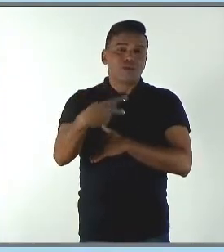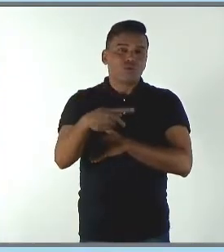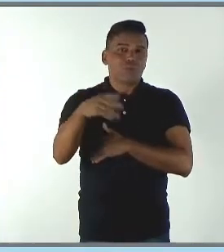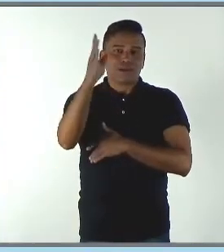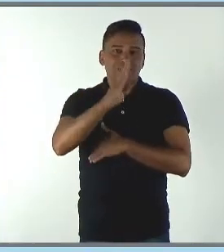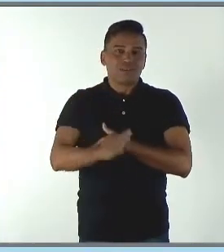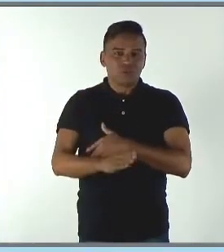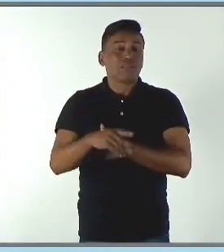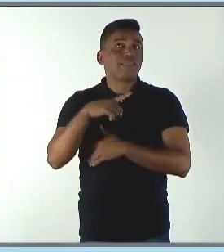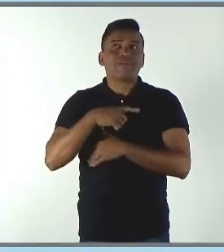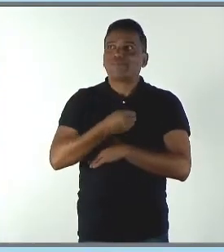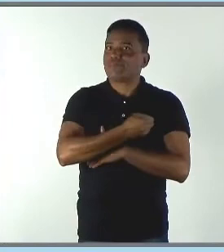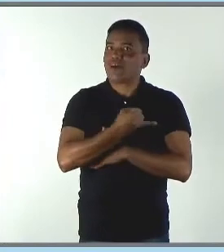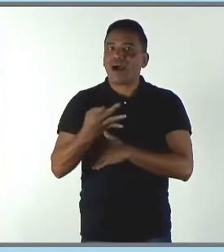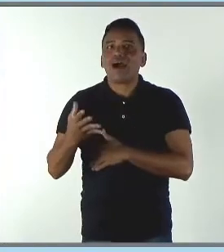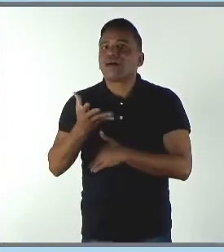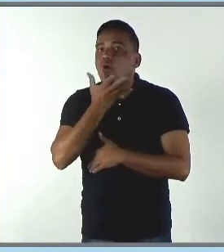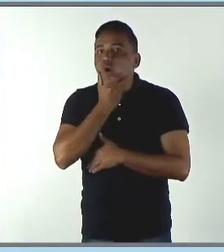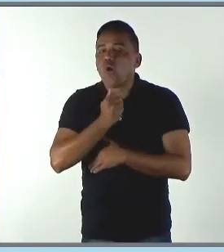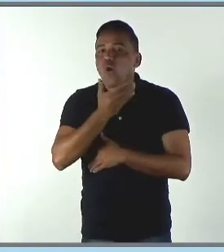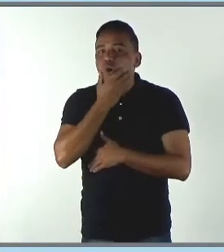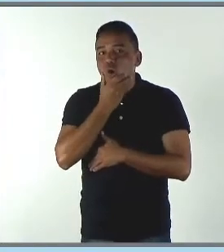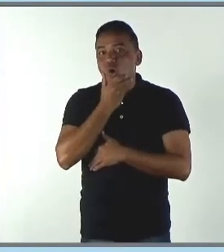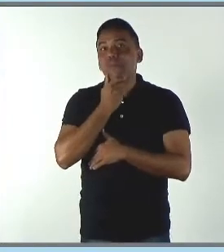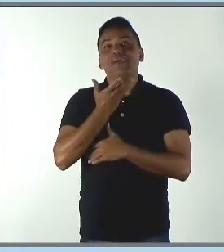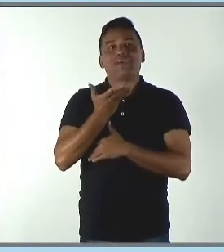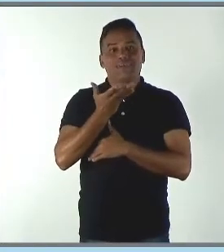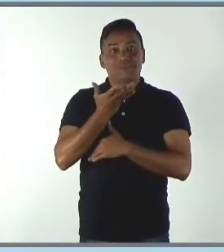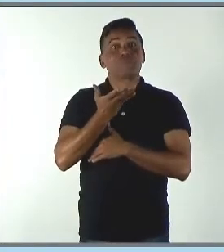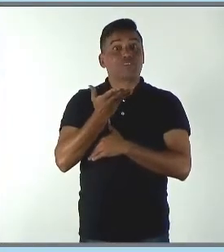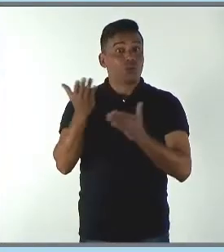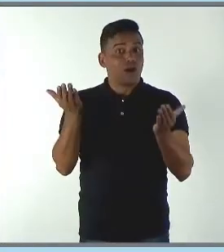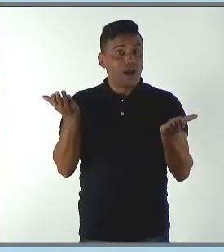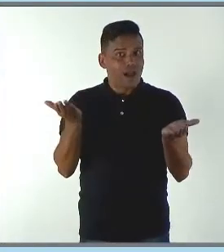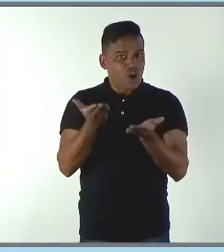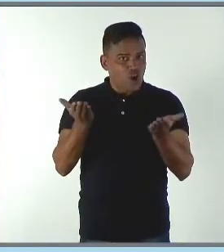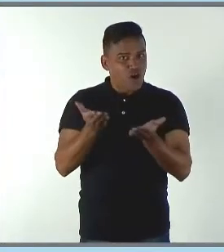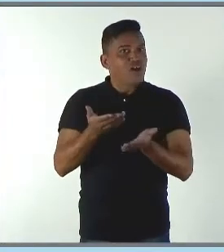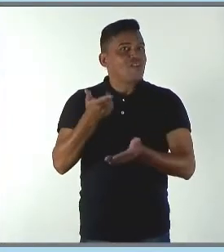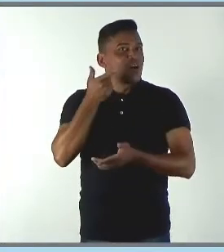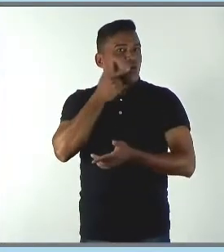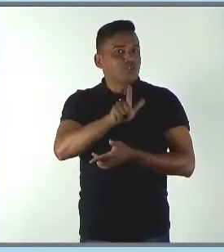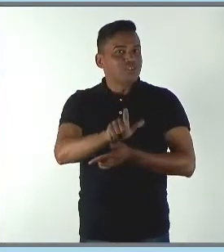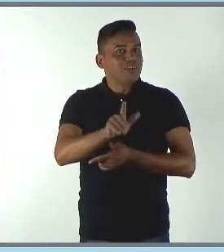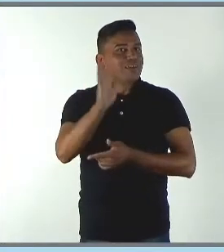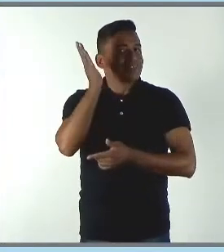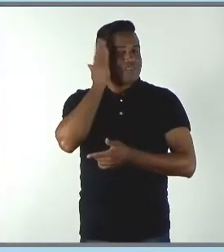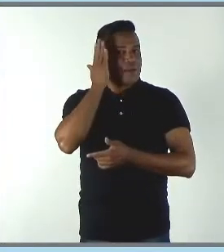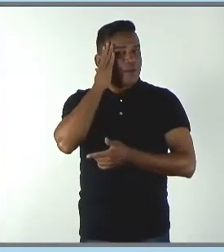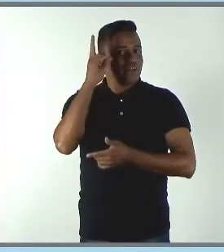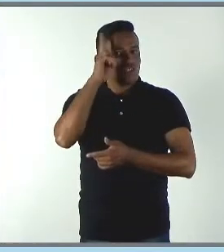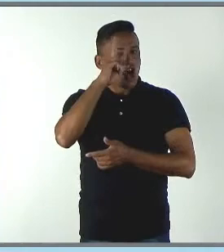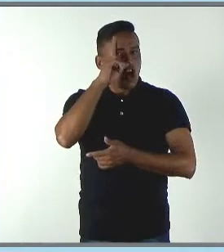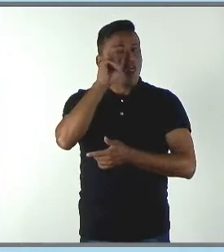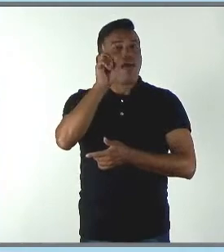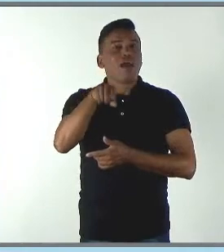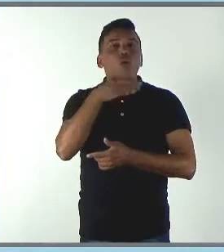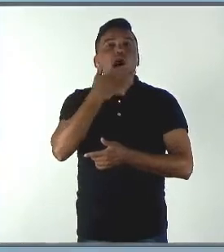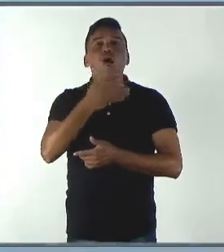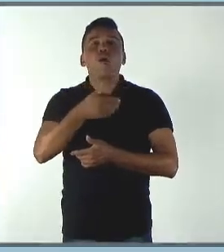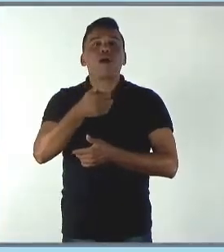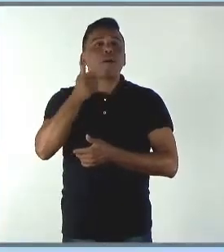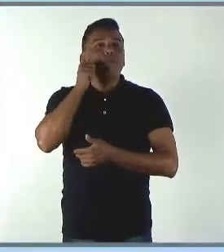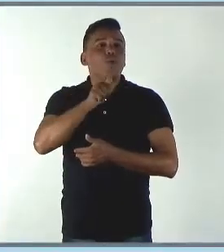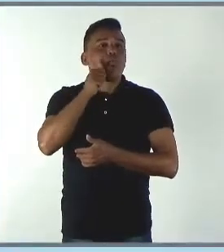homens, né? E agora a gente vai conseguir saber quem que estava lá, né? Então, Edmilson,